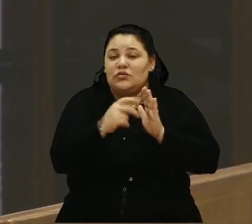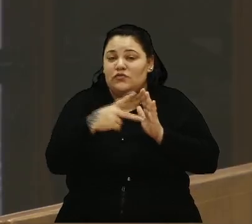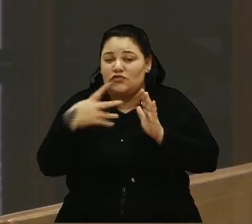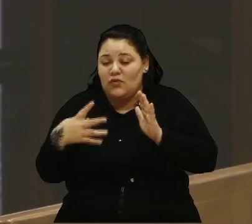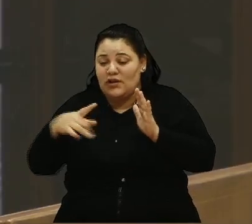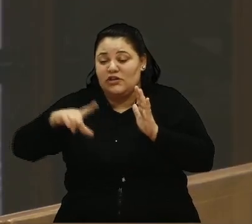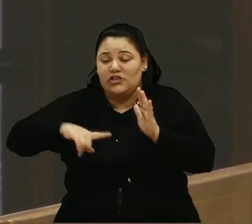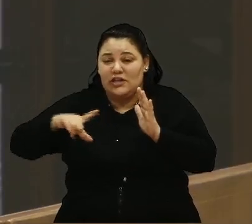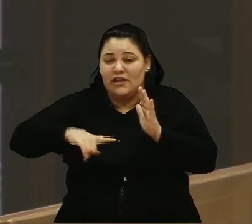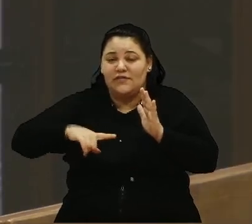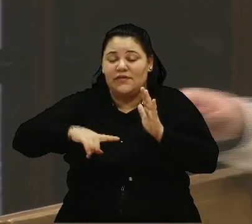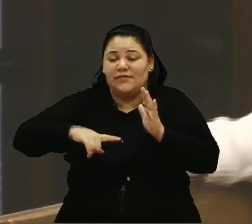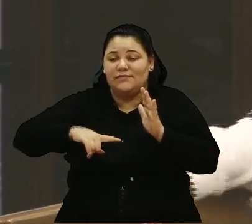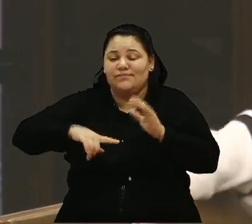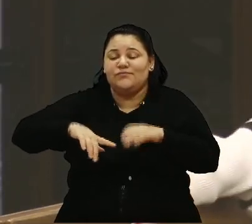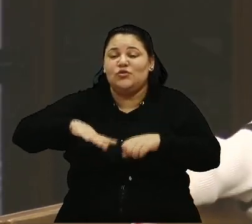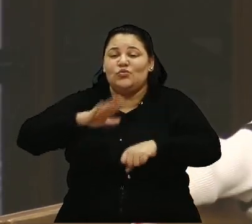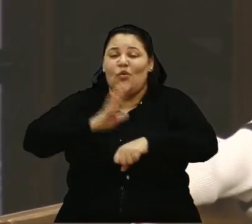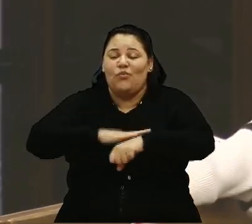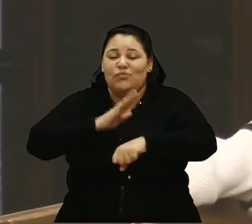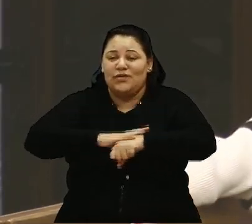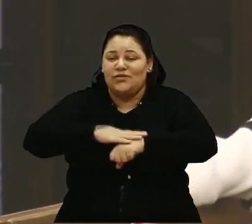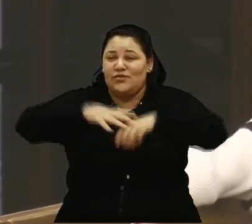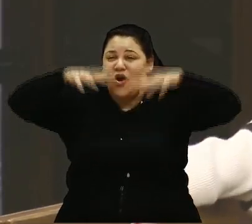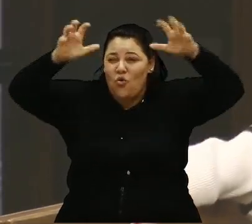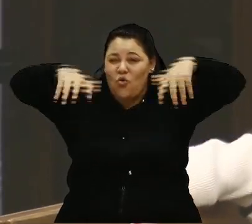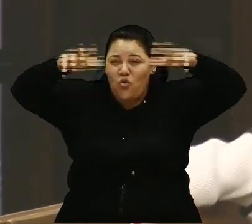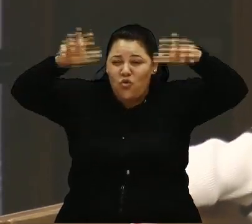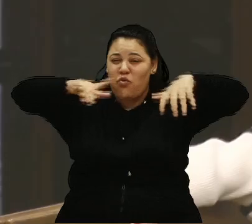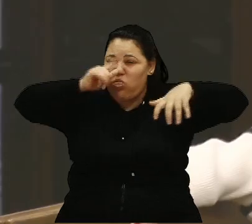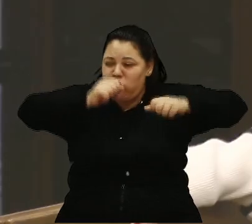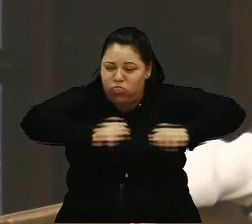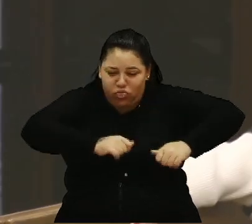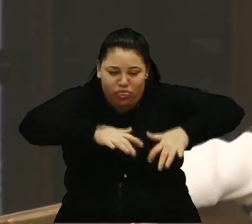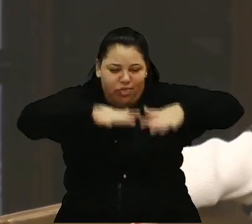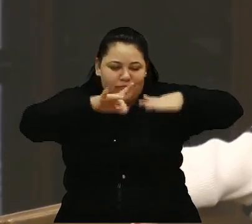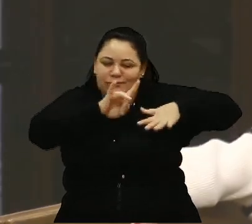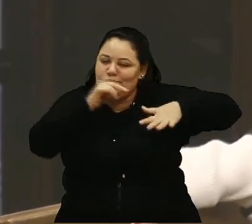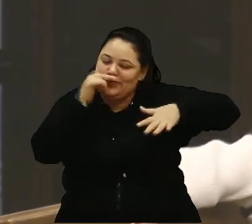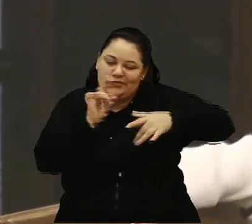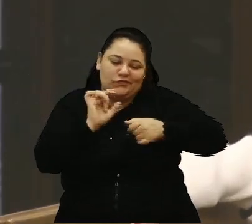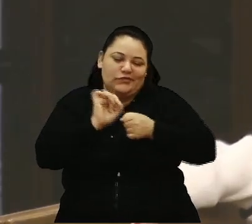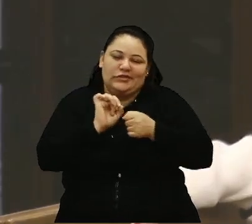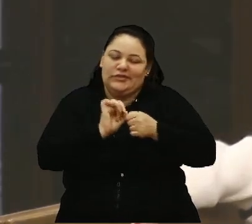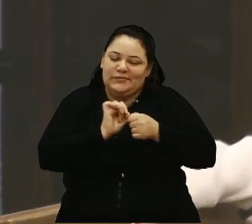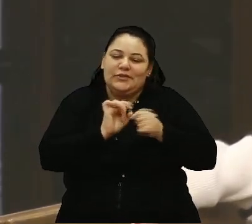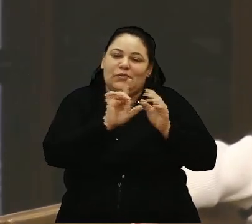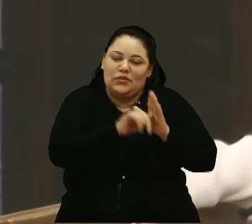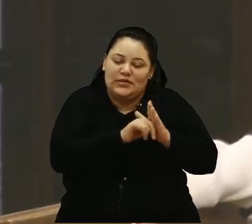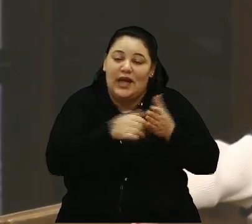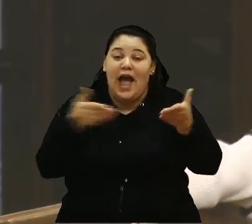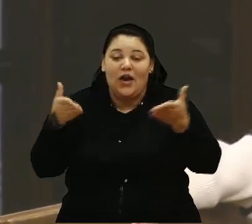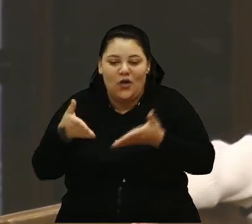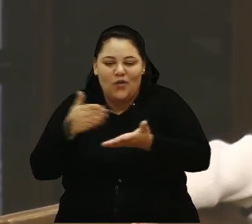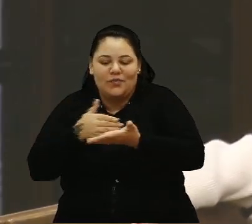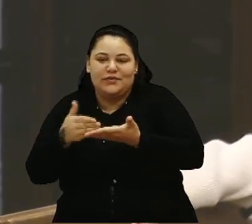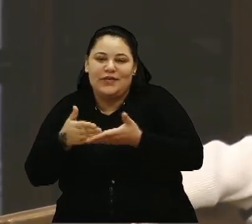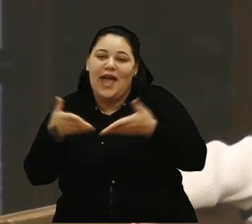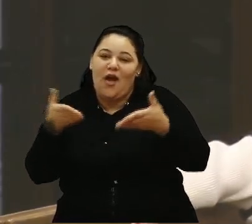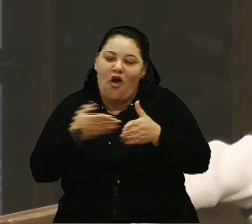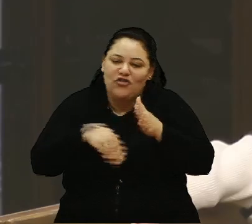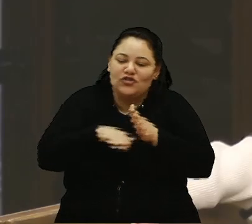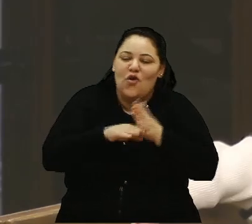a questão das enchentes, que não nos permitiu fazer a segunda edição. Então, a segunda edição veio agora, e veio linda,